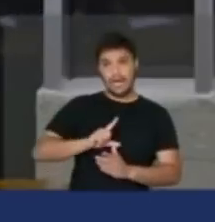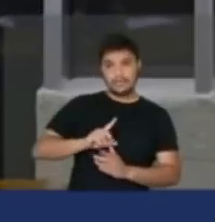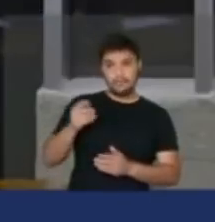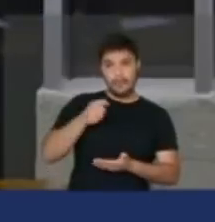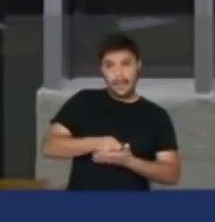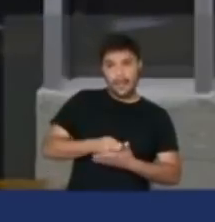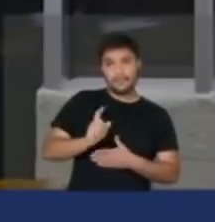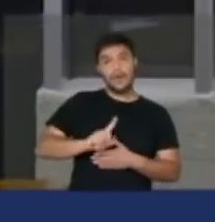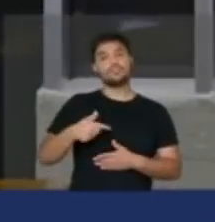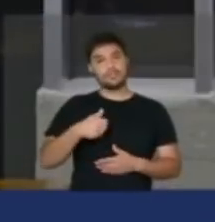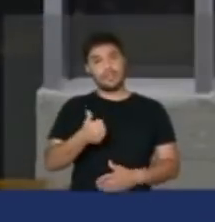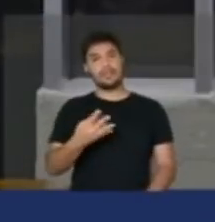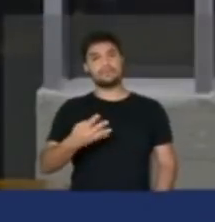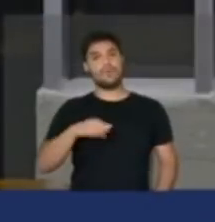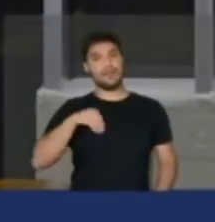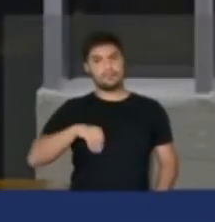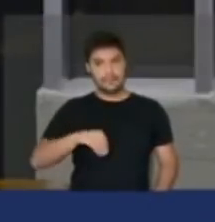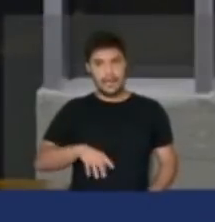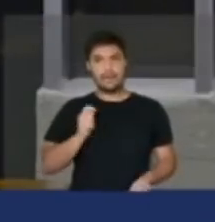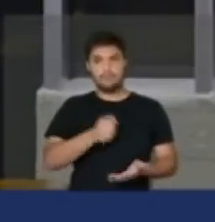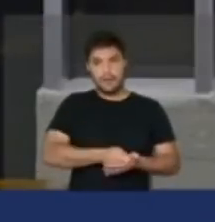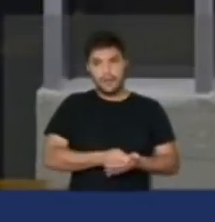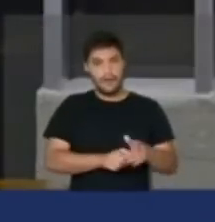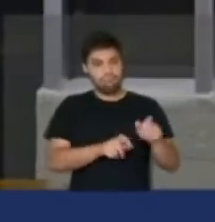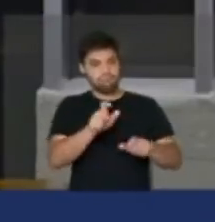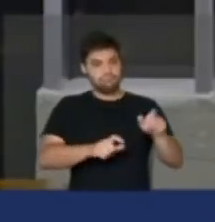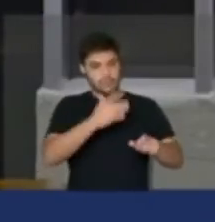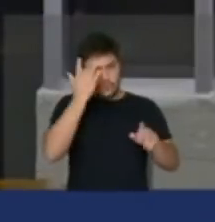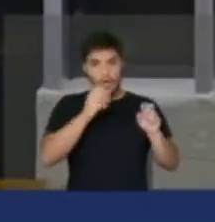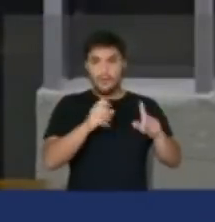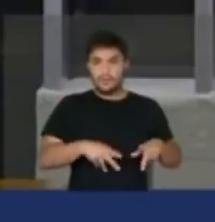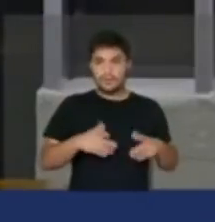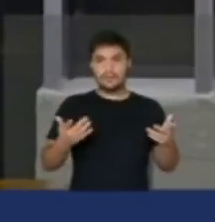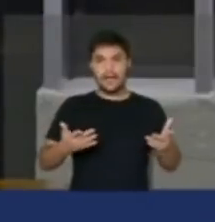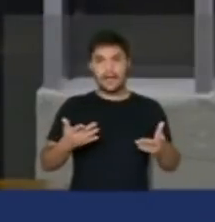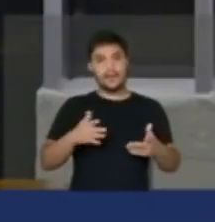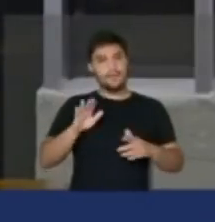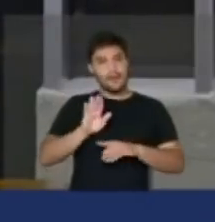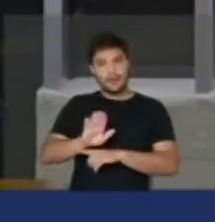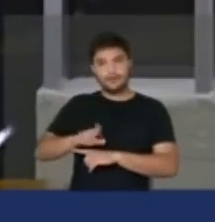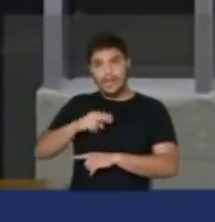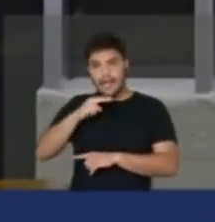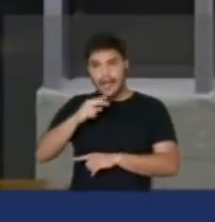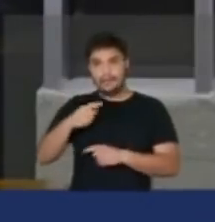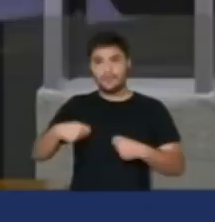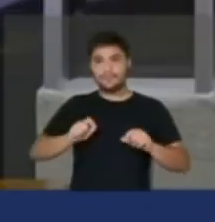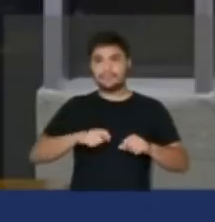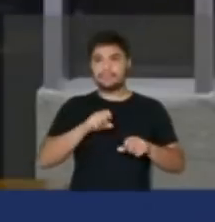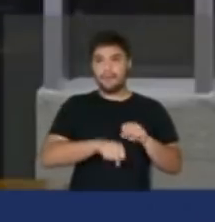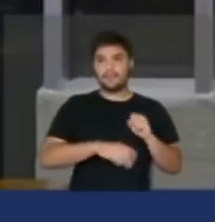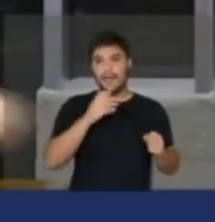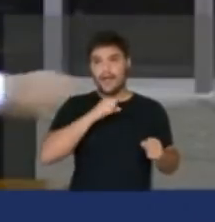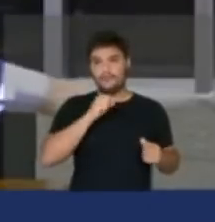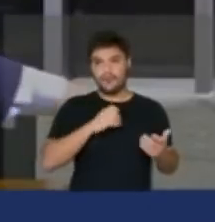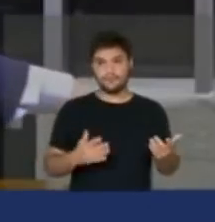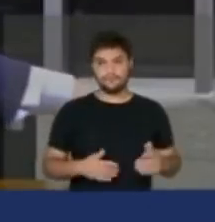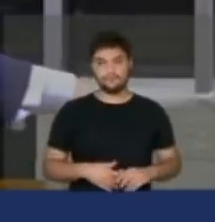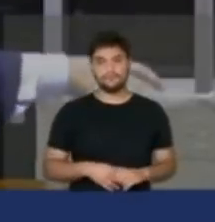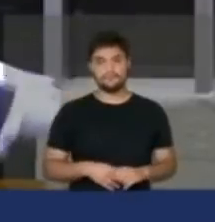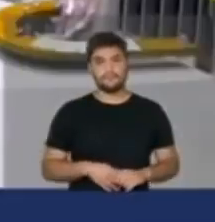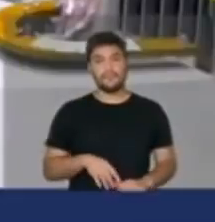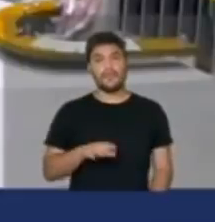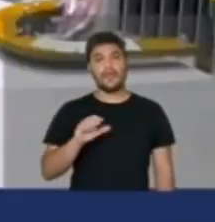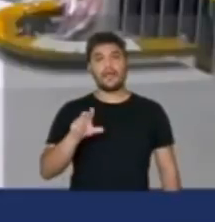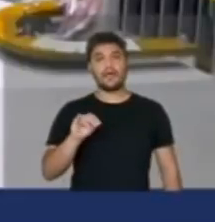pagamento do 14º salário para os nossos aposentados. Para agradar os netos, não precisa matar os avós. Deputada Carolina